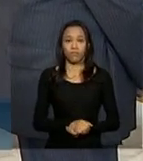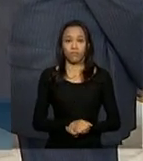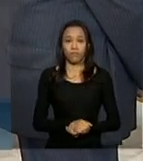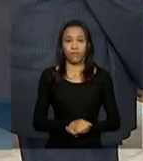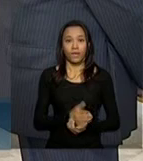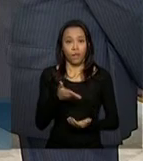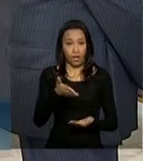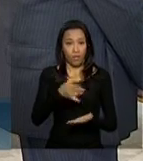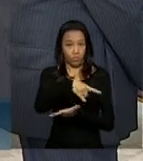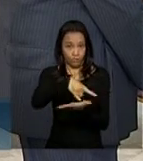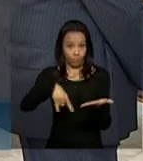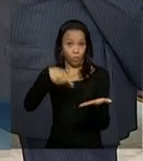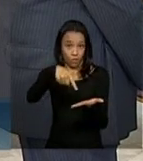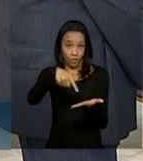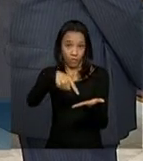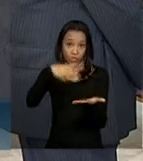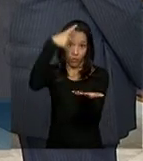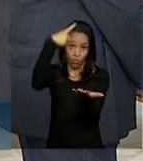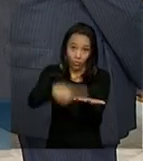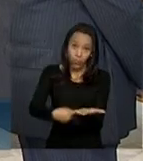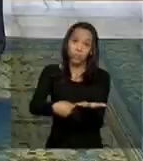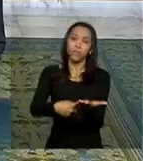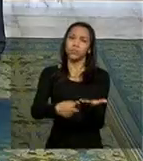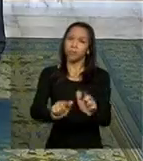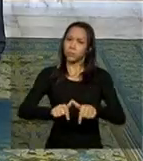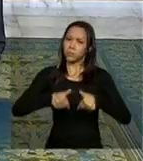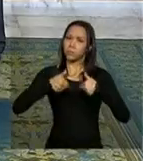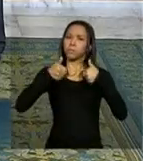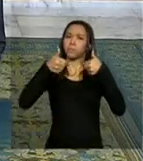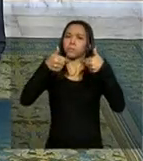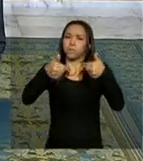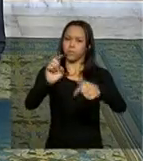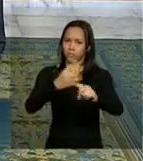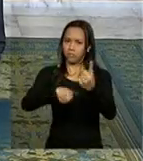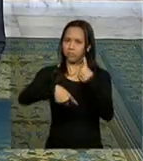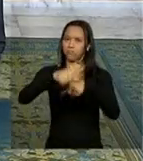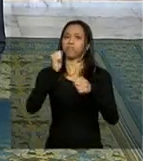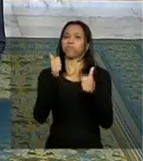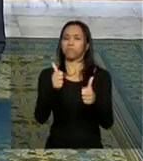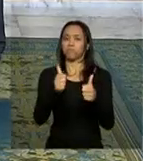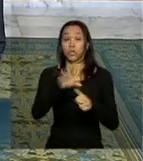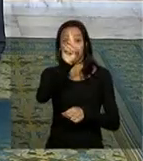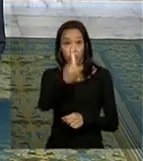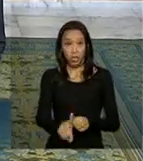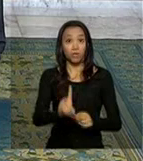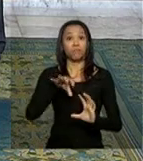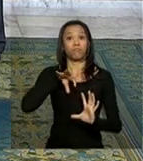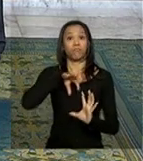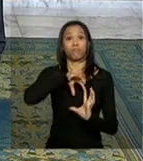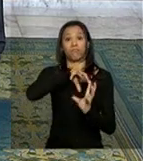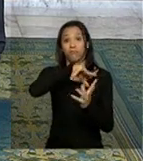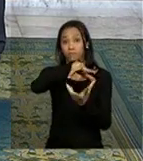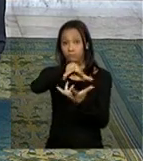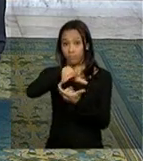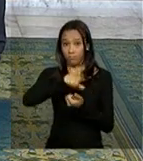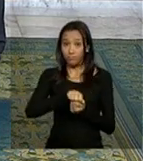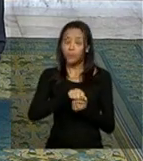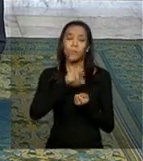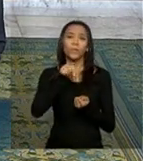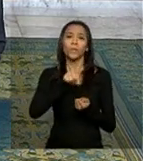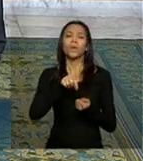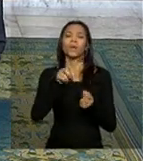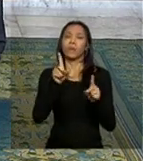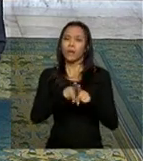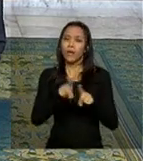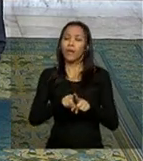É um tratado que representa um esforço bem-sucedido na codificação do direito internacional relativo aos